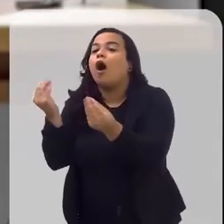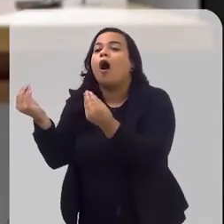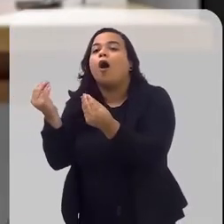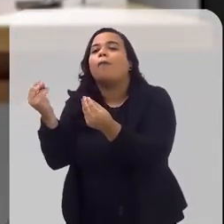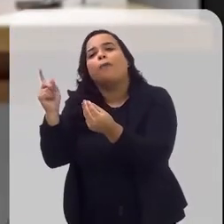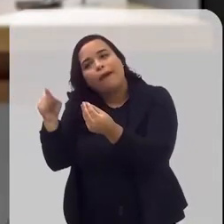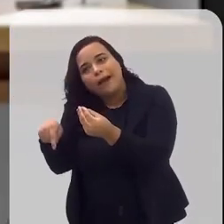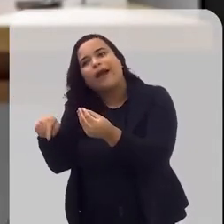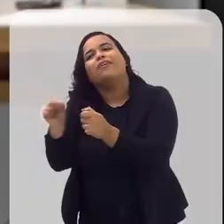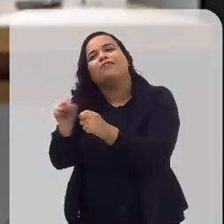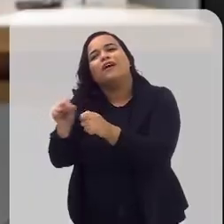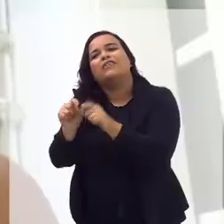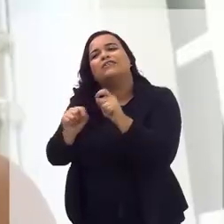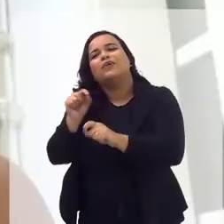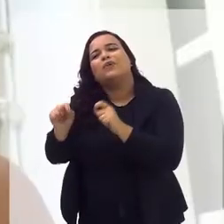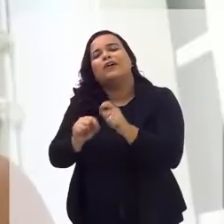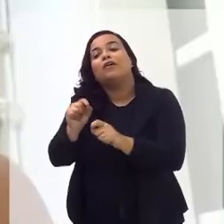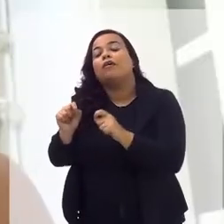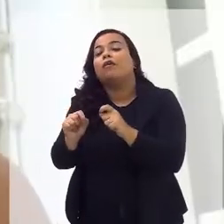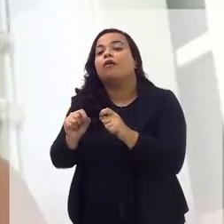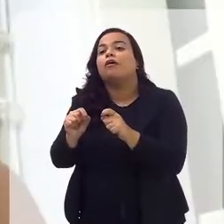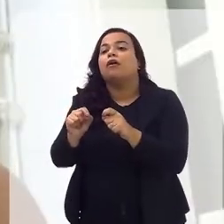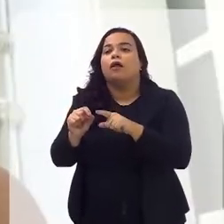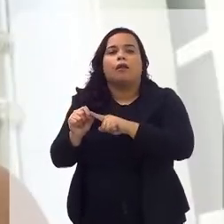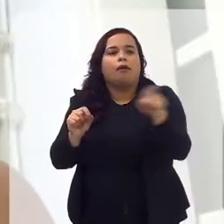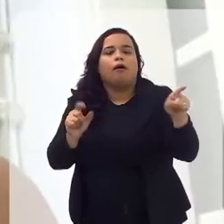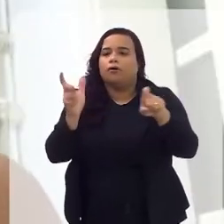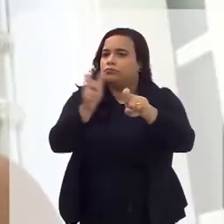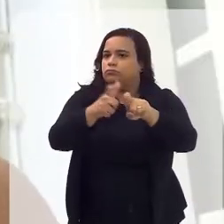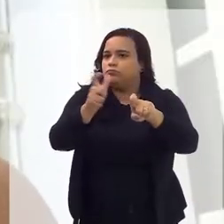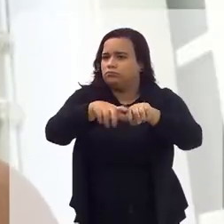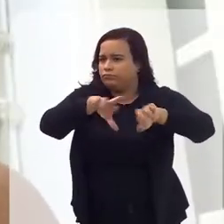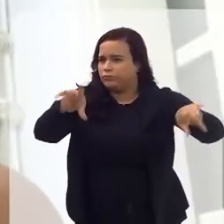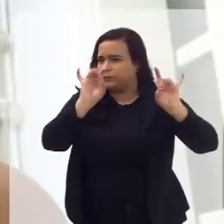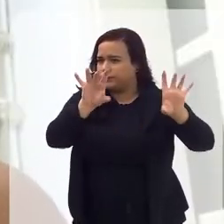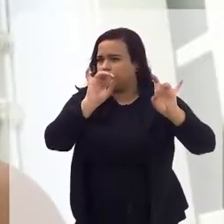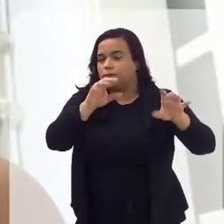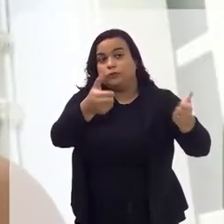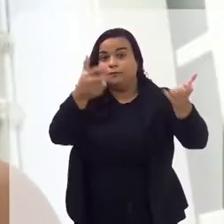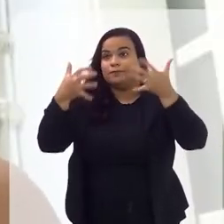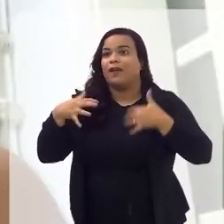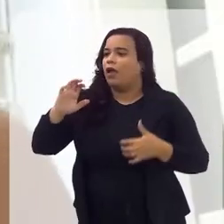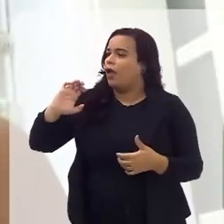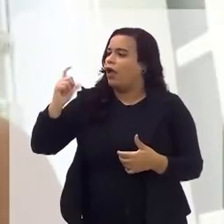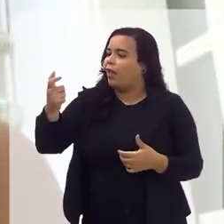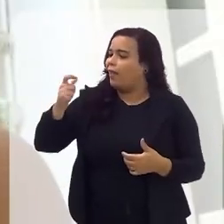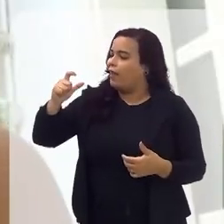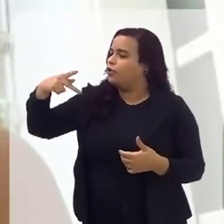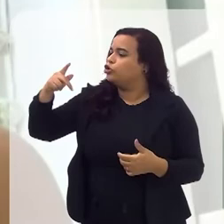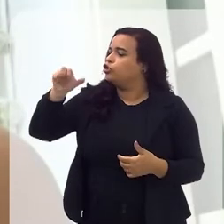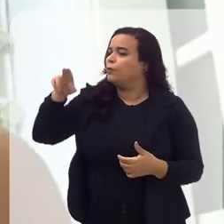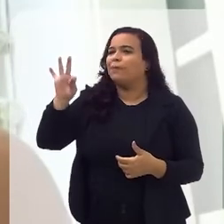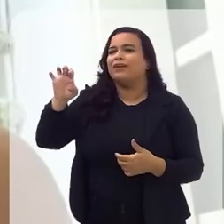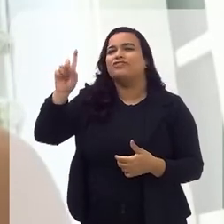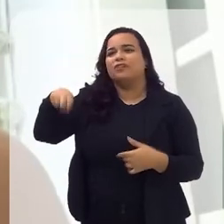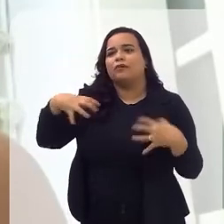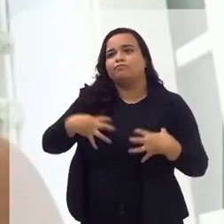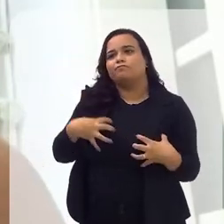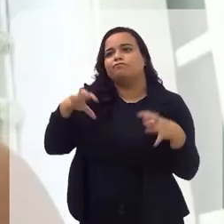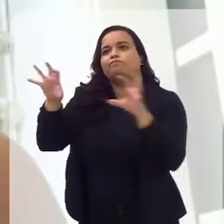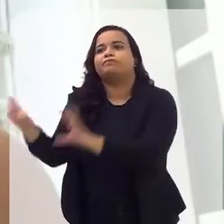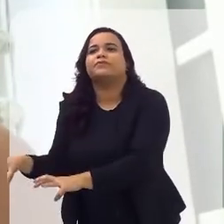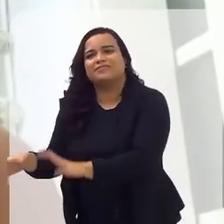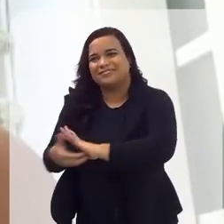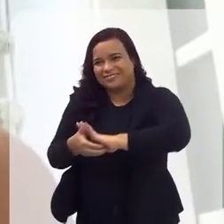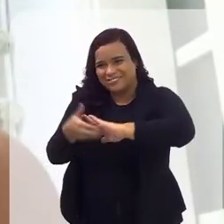forma, né? Para ele, por conta de entender ali pelos especialistas que falavam que o explante era uma saída, que o explante é a